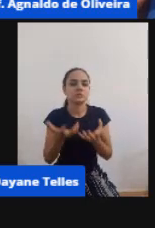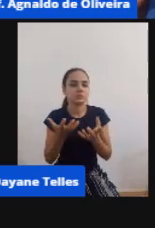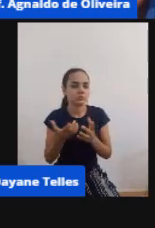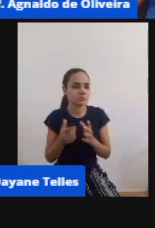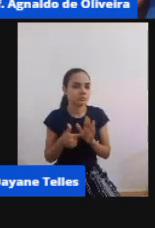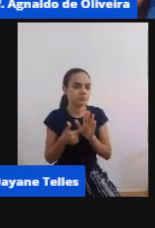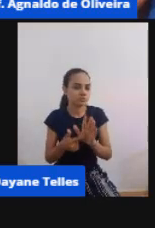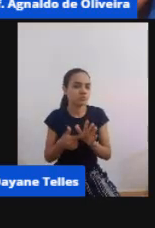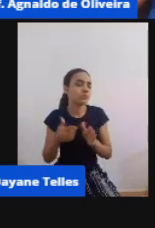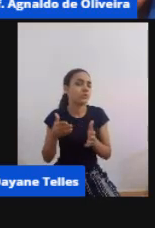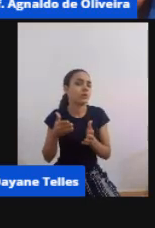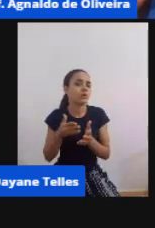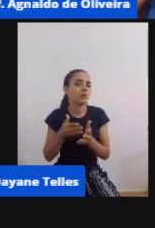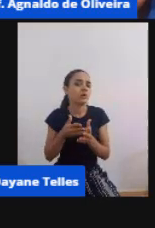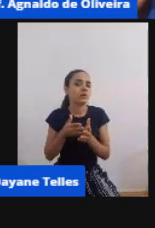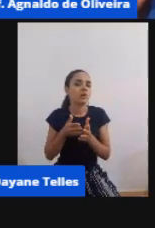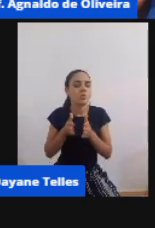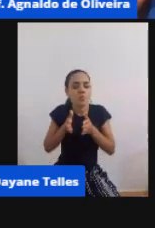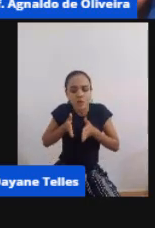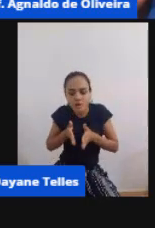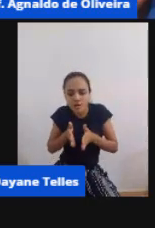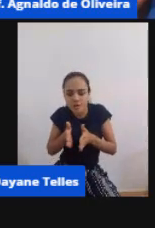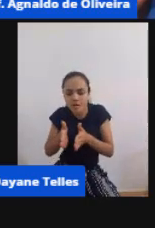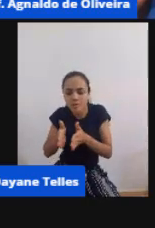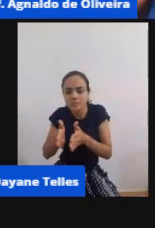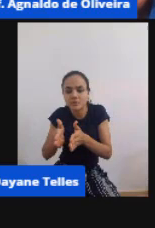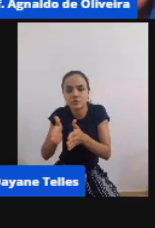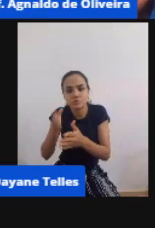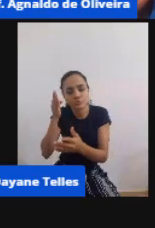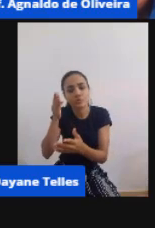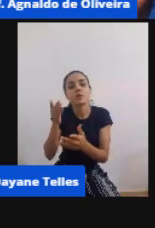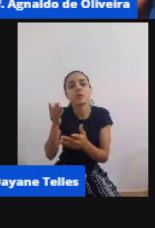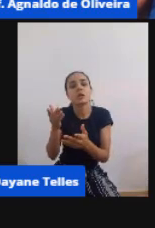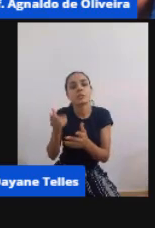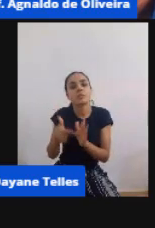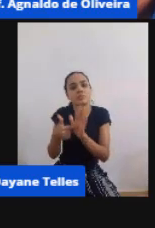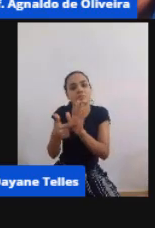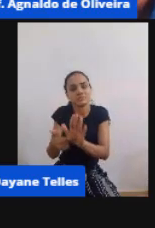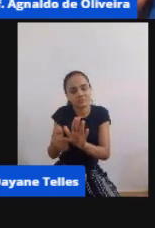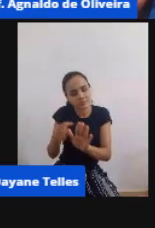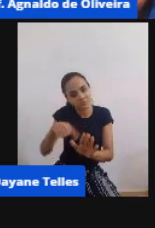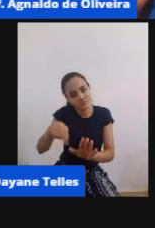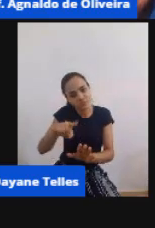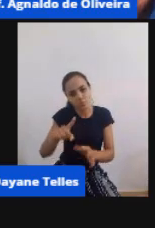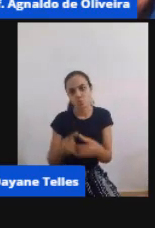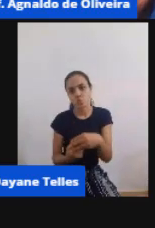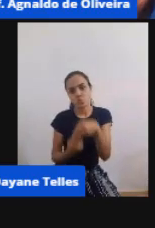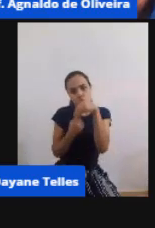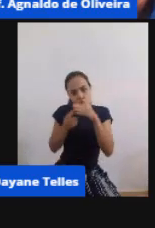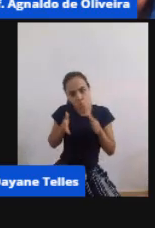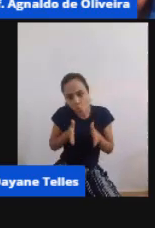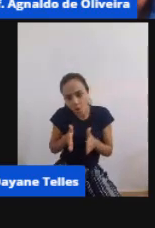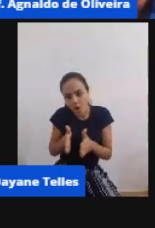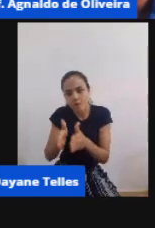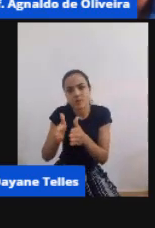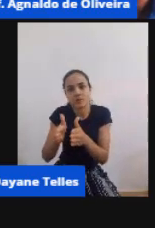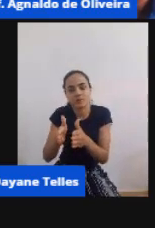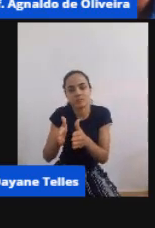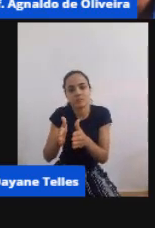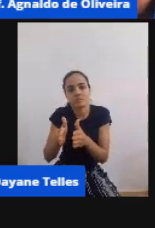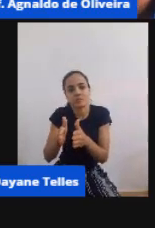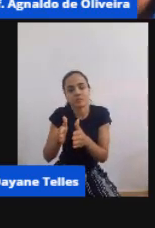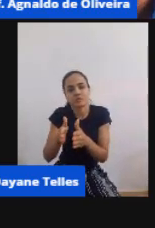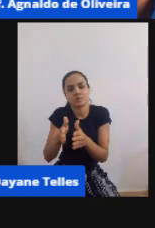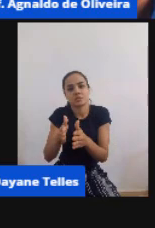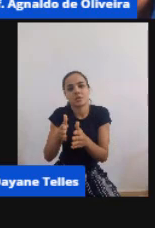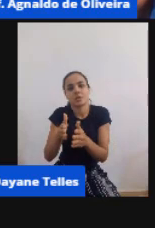vocês, professores e professoras. Não é o único caminho. Há outras formas, outras maneiras que você pode fazer